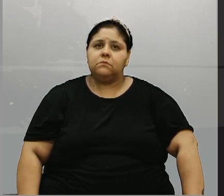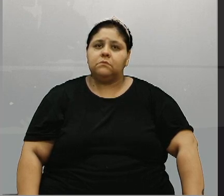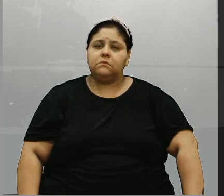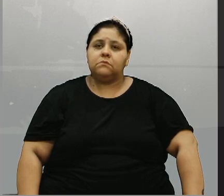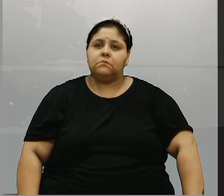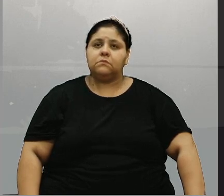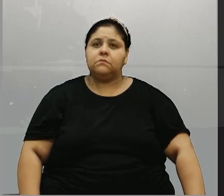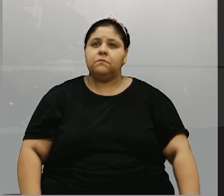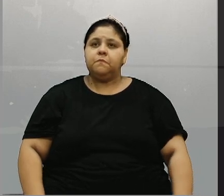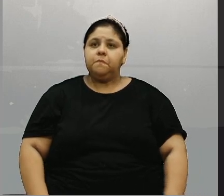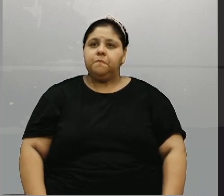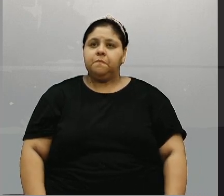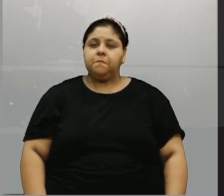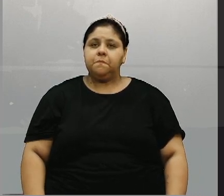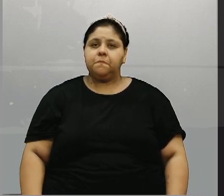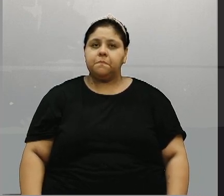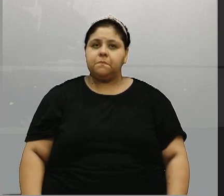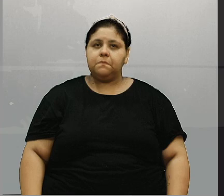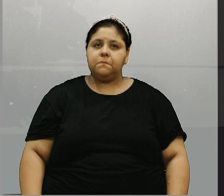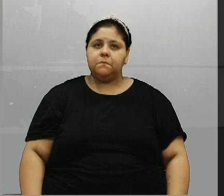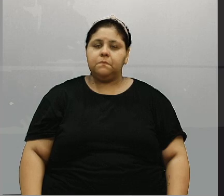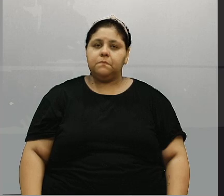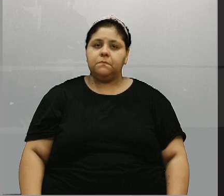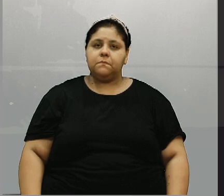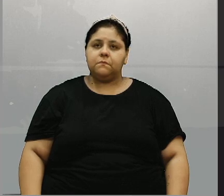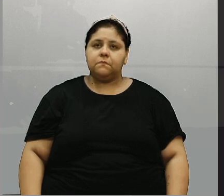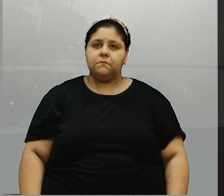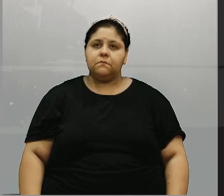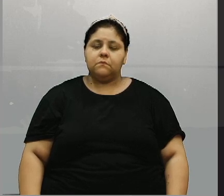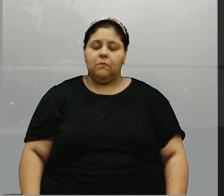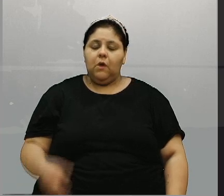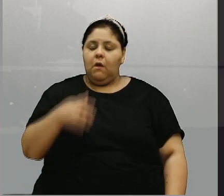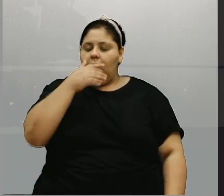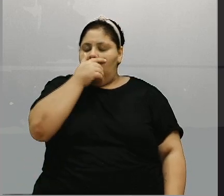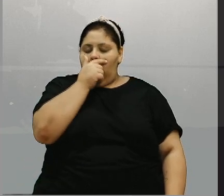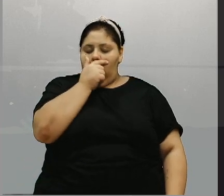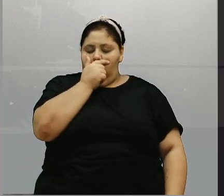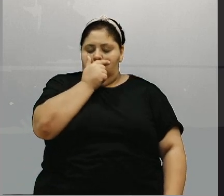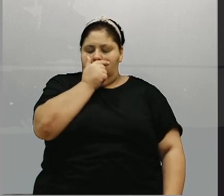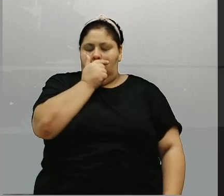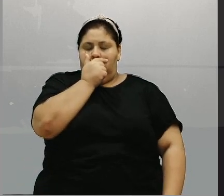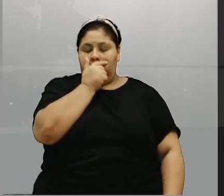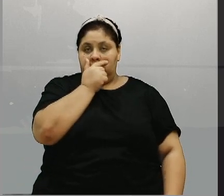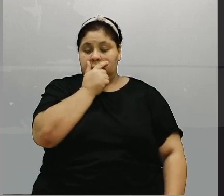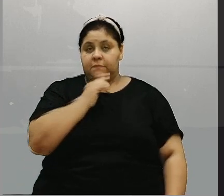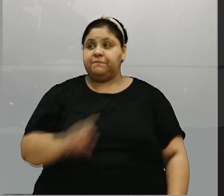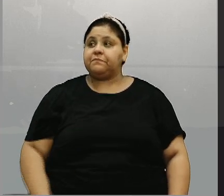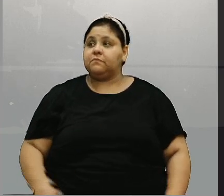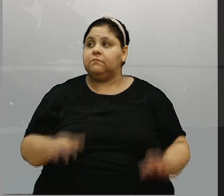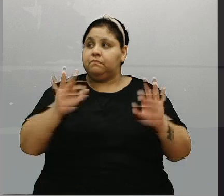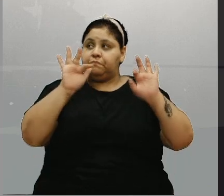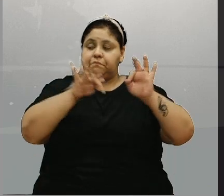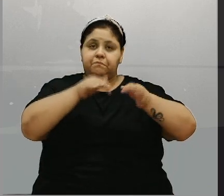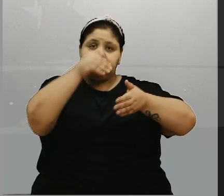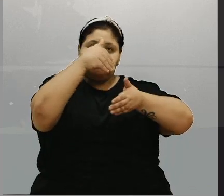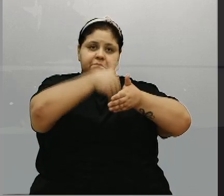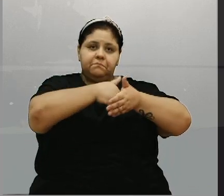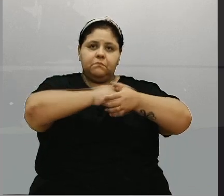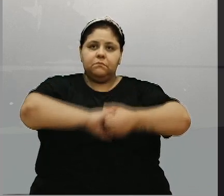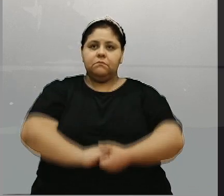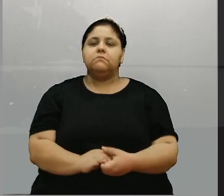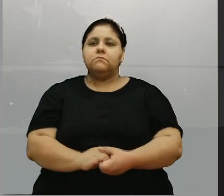Voto sim, presidente. Vereador Renato Oliveira, vota sim. Encerrado o registro dos